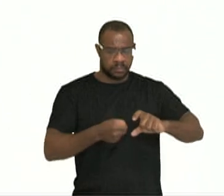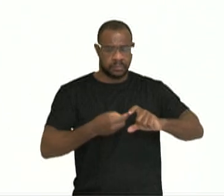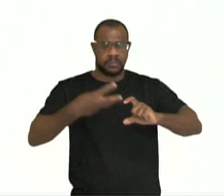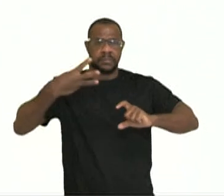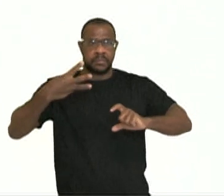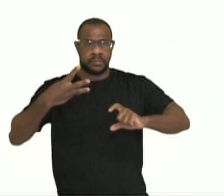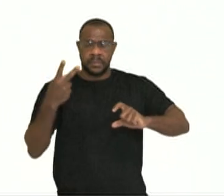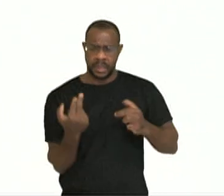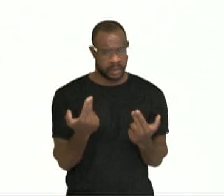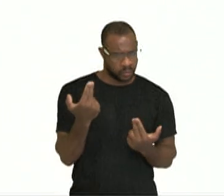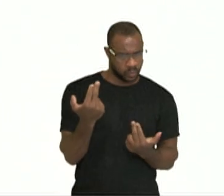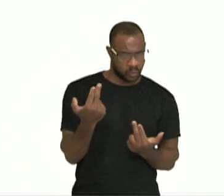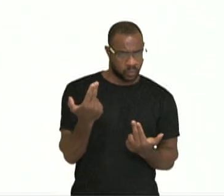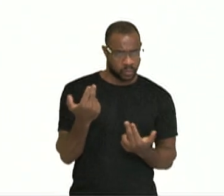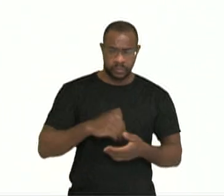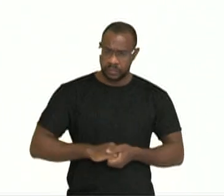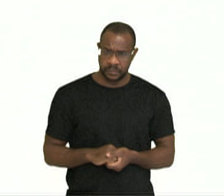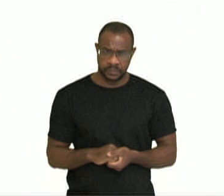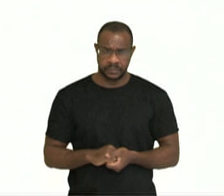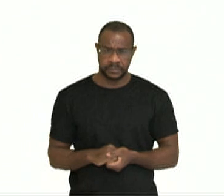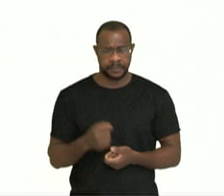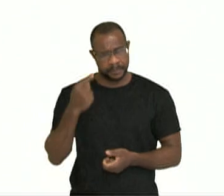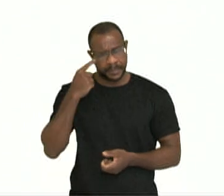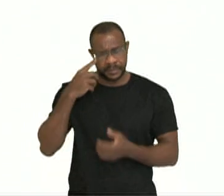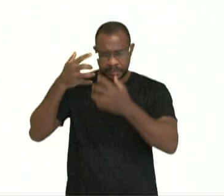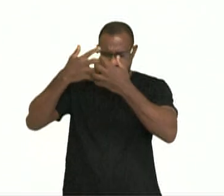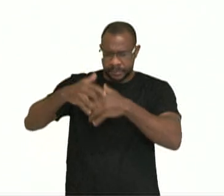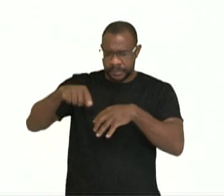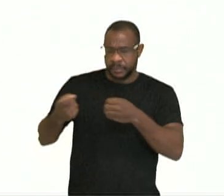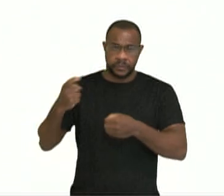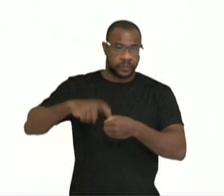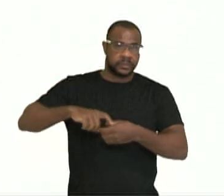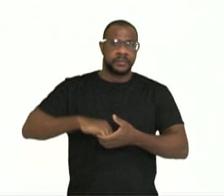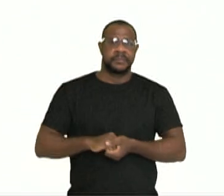monômios semelhantes? Pense um pouquinho e a gente já volta.